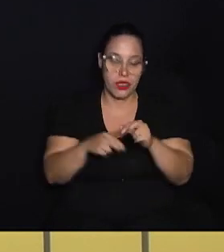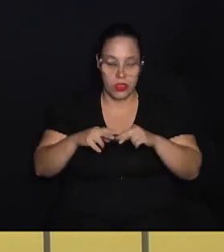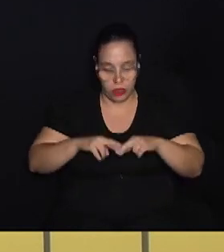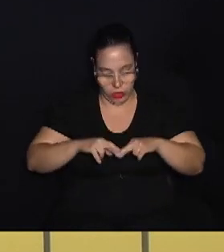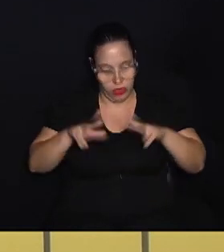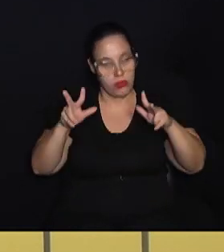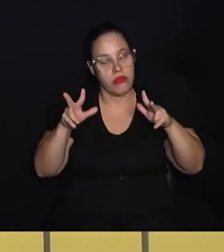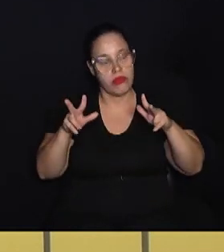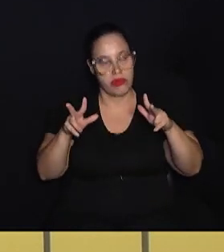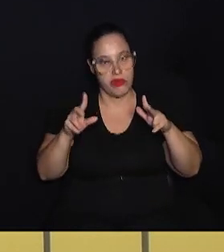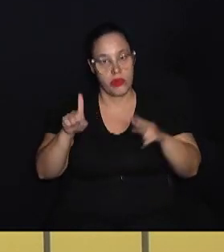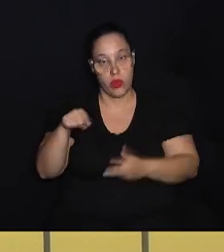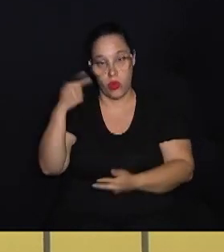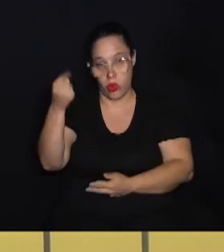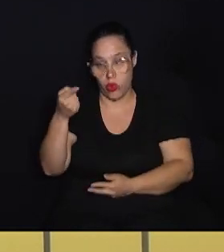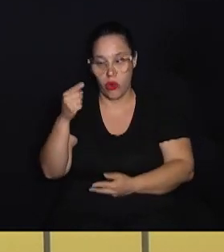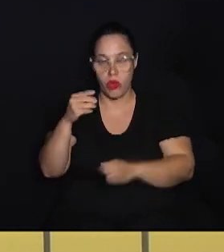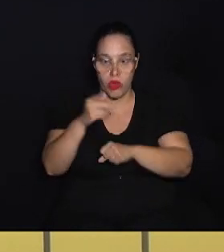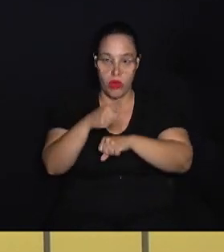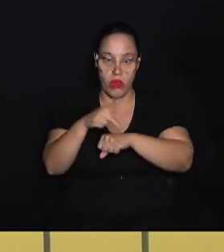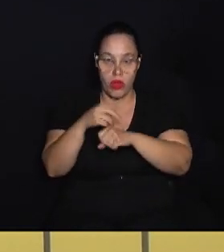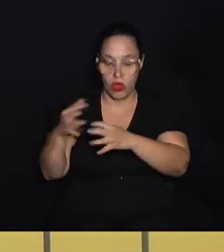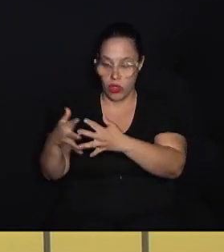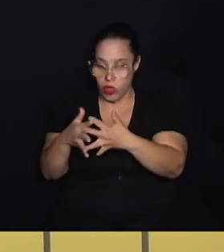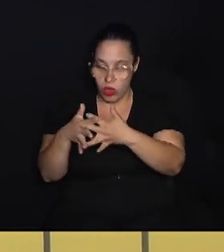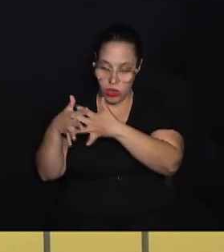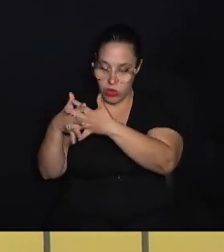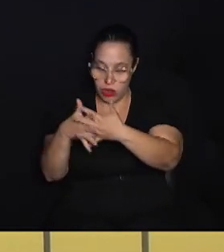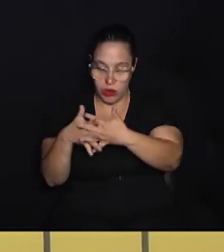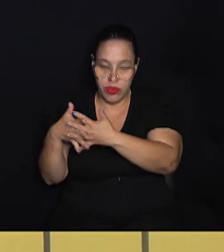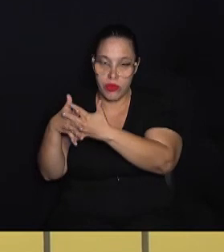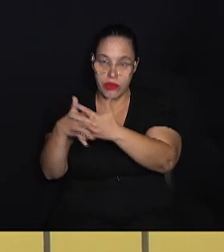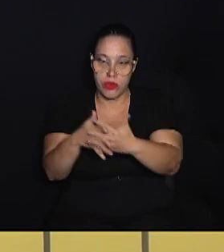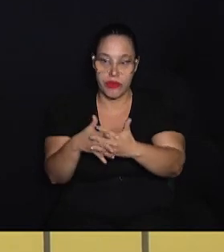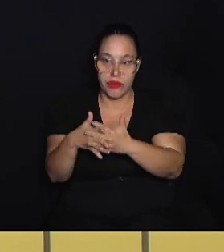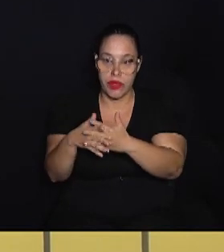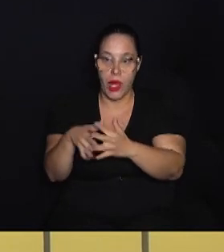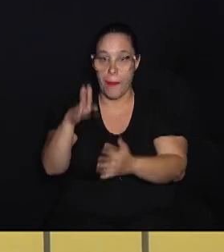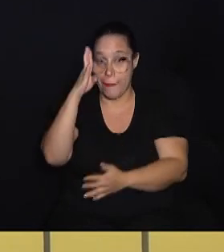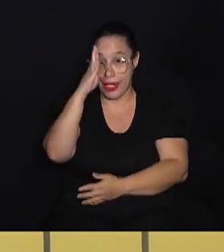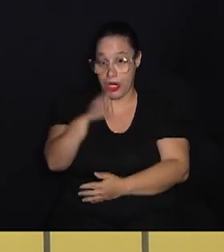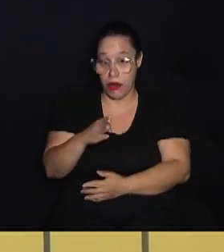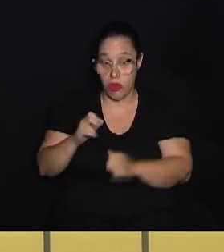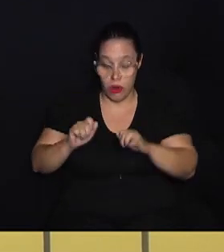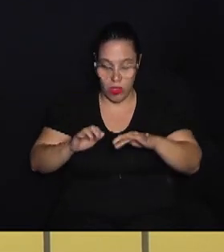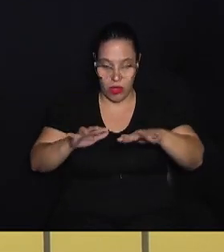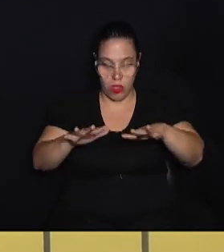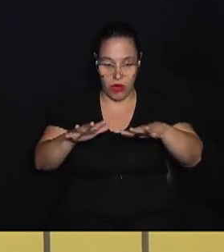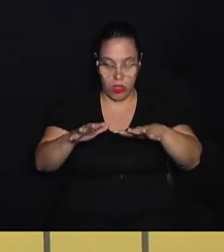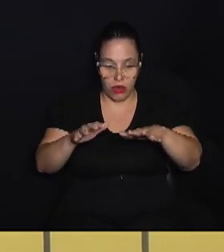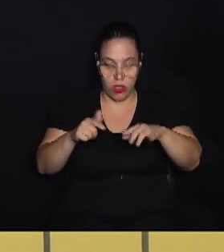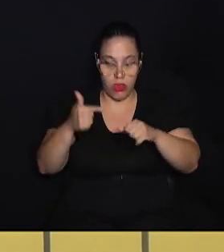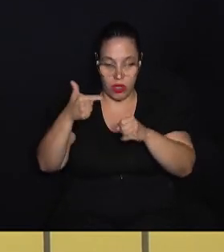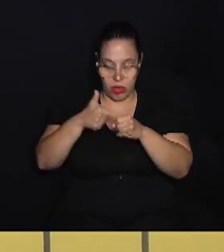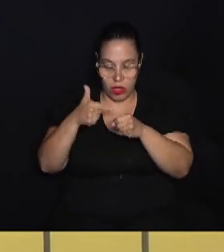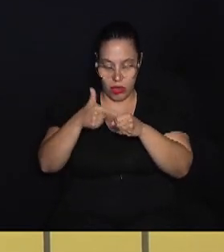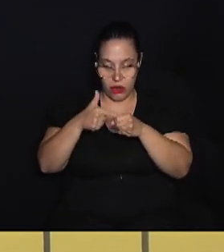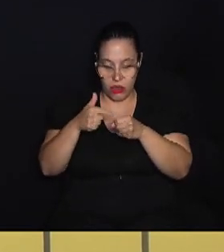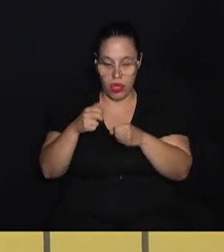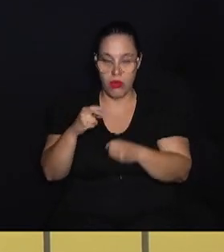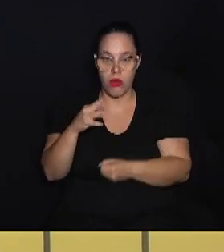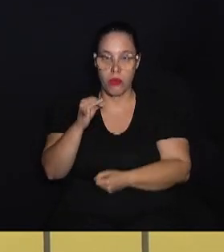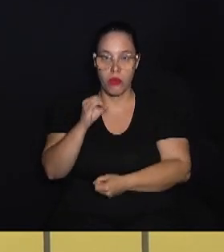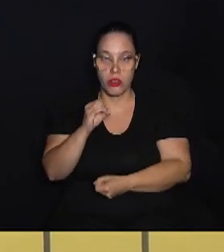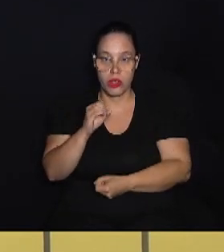de alguns outros países, como os Estados Unidos, que a principal emissão deles é queima de combustível fóssil, a nossa é